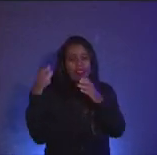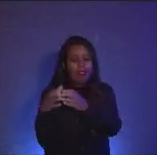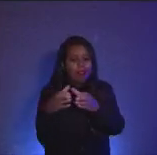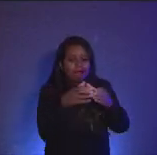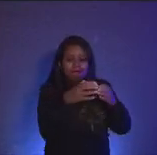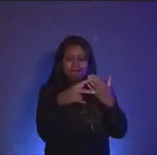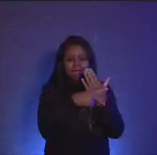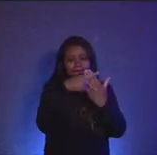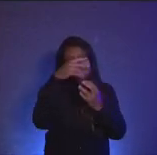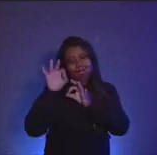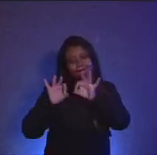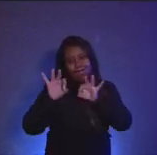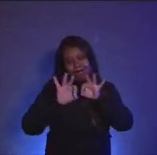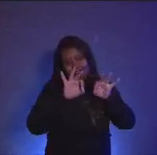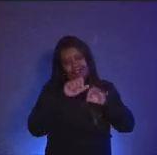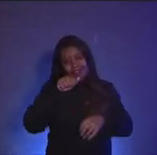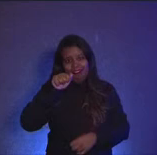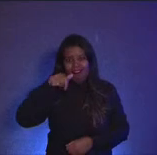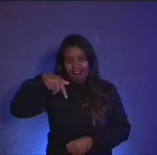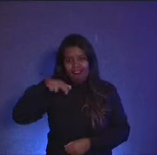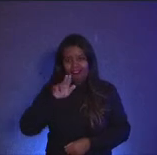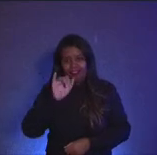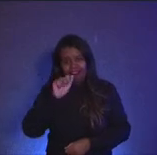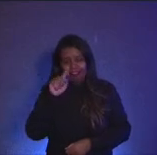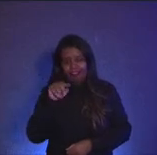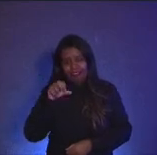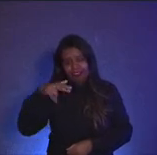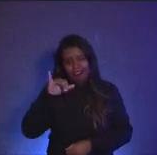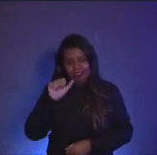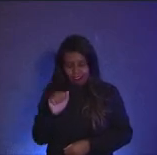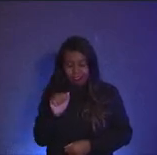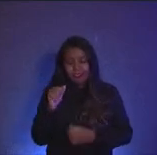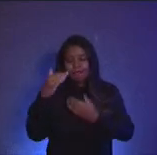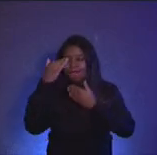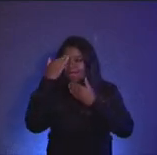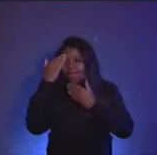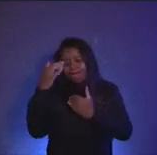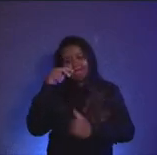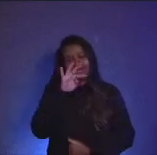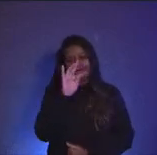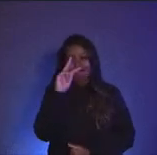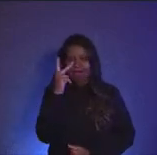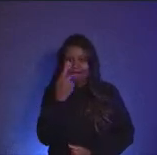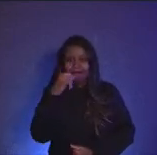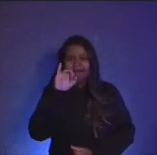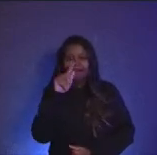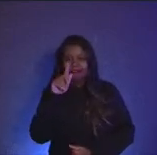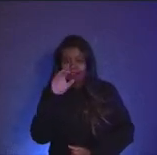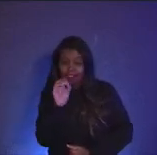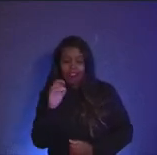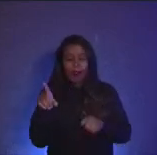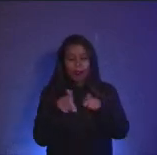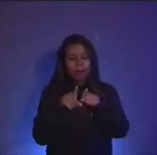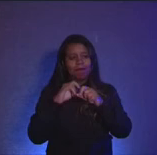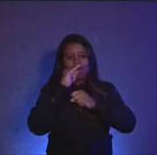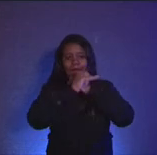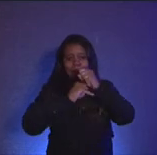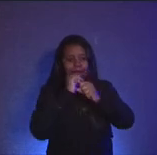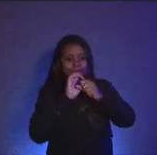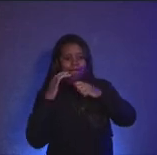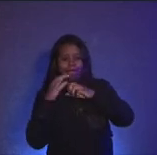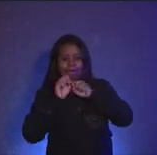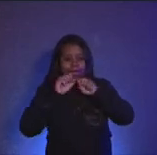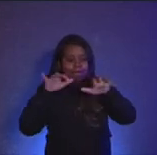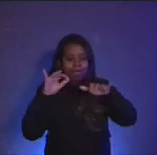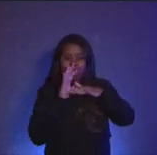né, do Aquazônia, começar pelo Thiago Medalha, que é o criador da Ambiental Mídia e